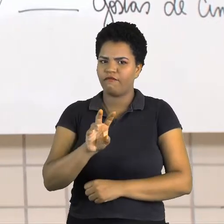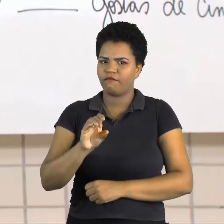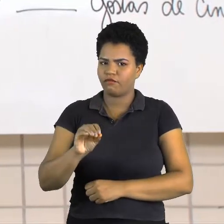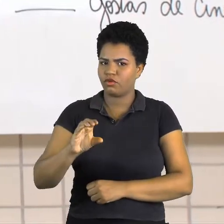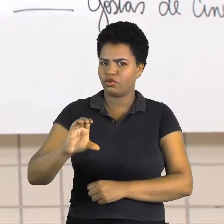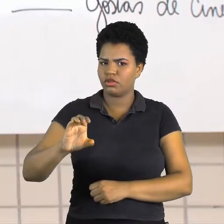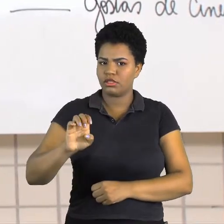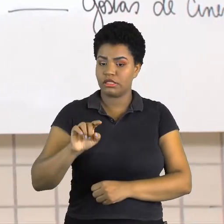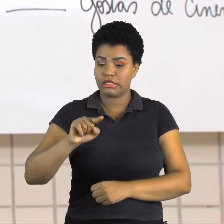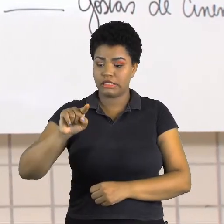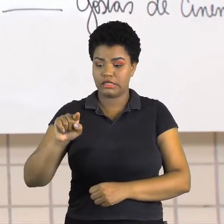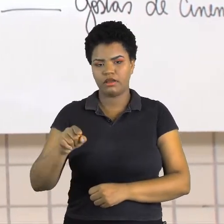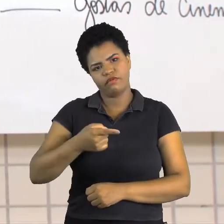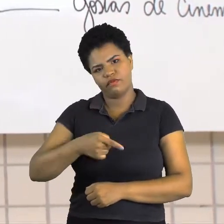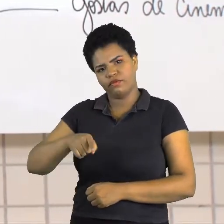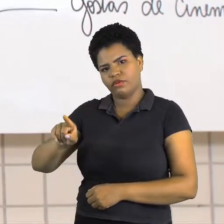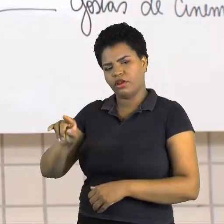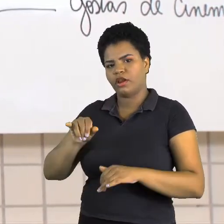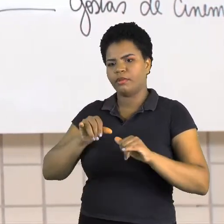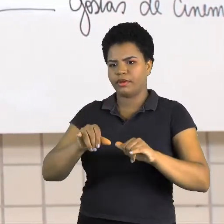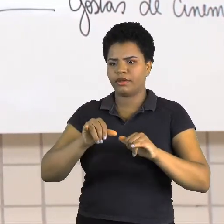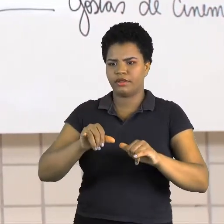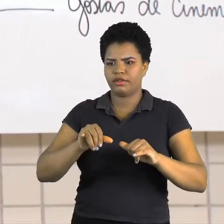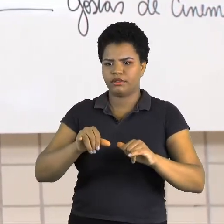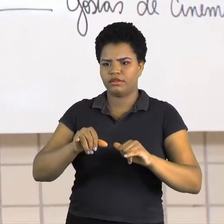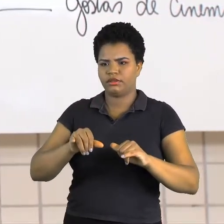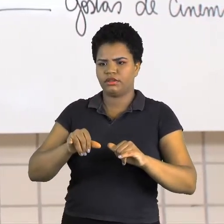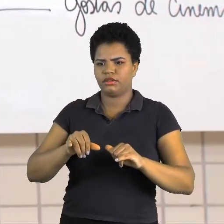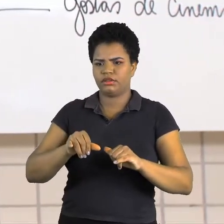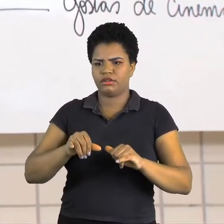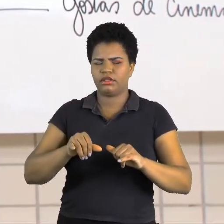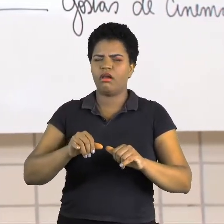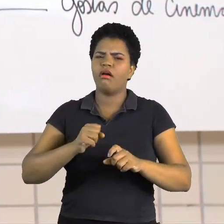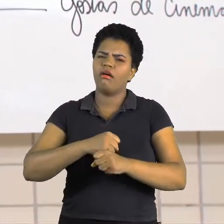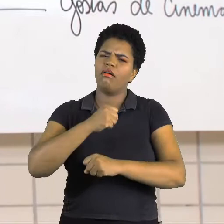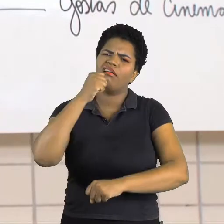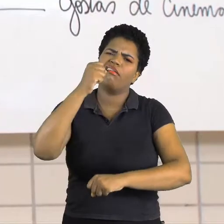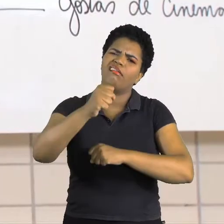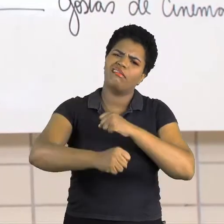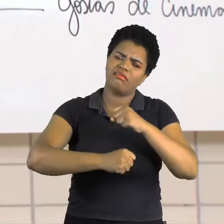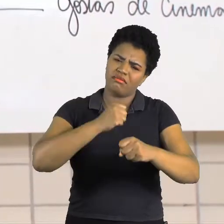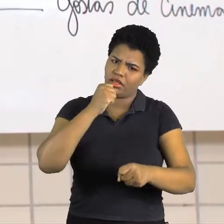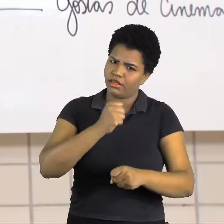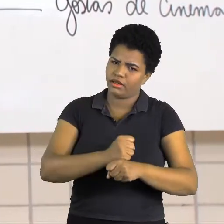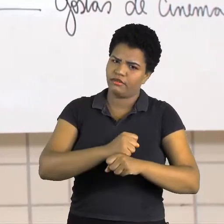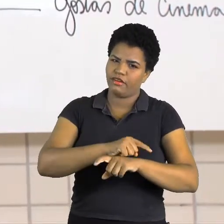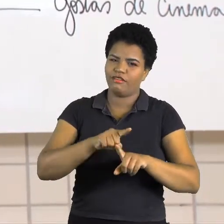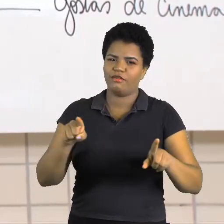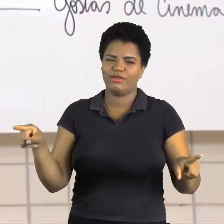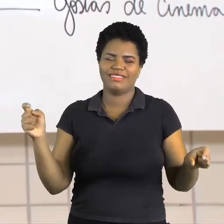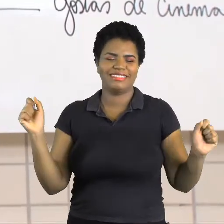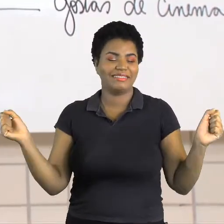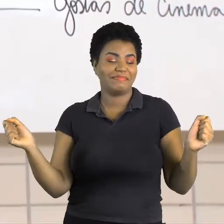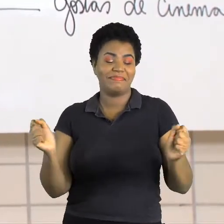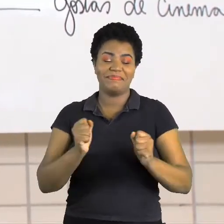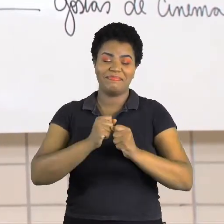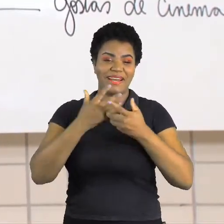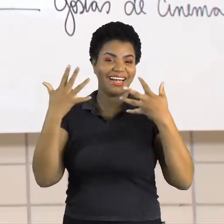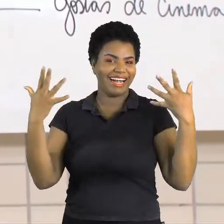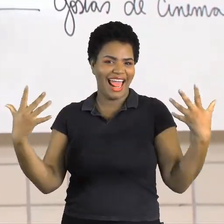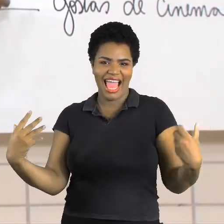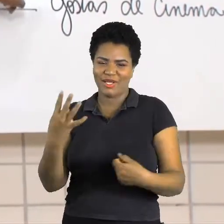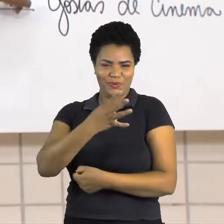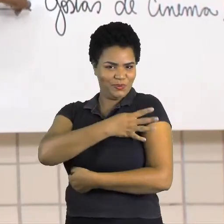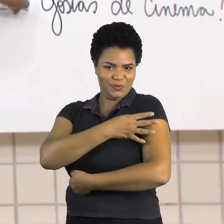mercado? O tu, o ano que vem, quando você estiver lá brilhando no quarto ano, você vai aprender